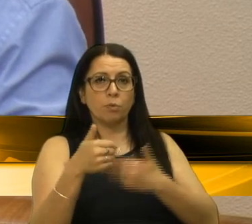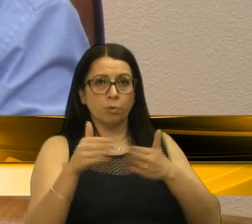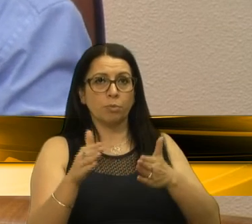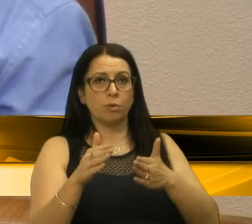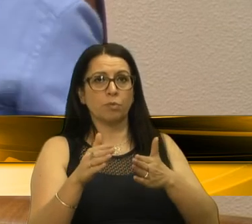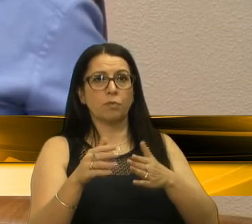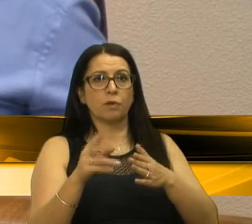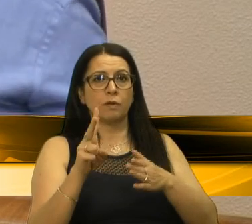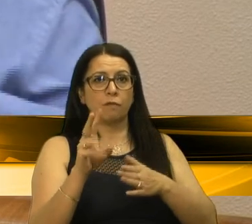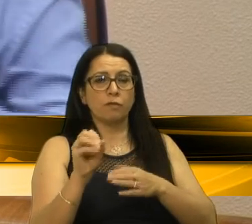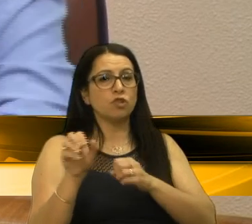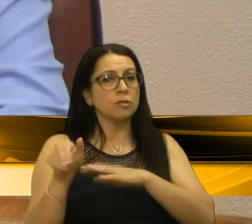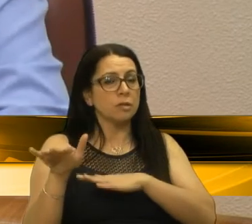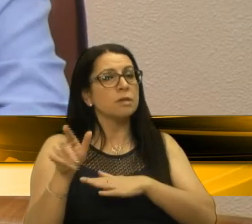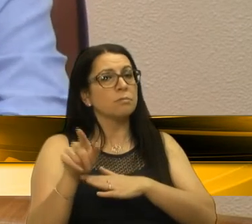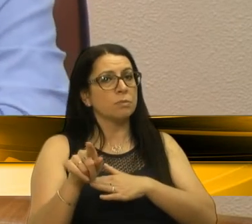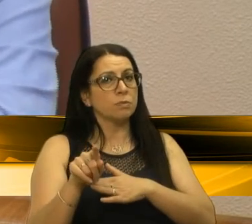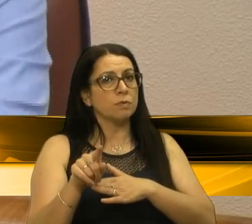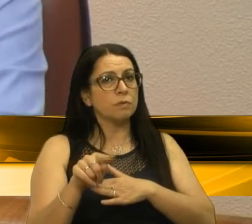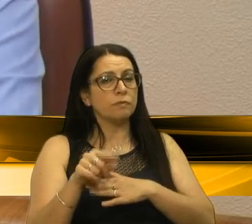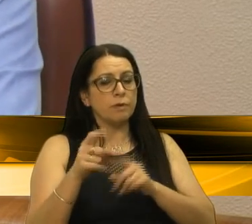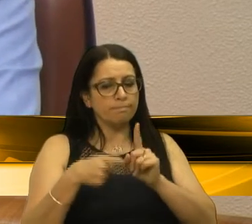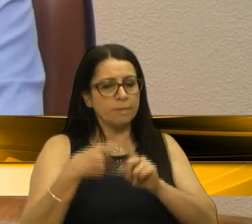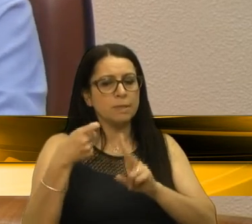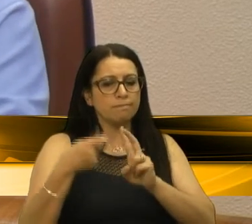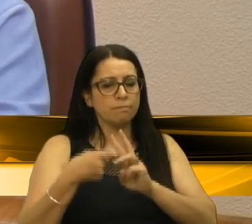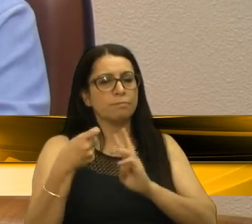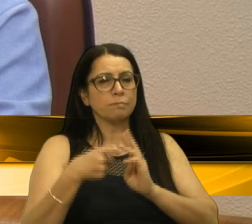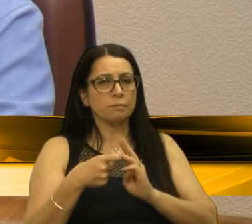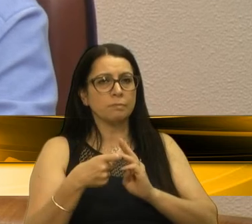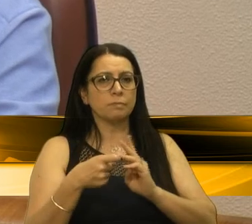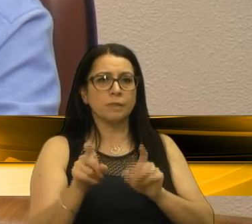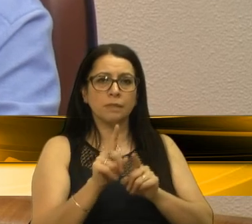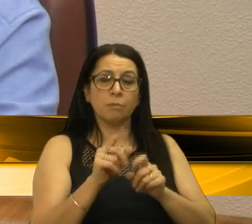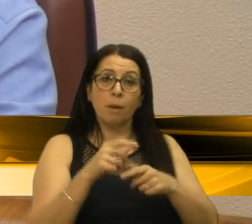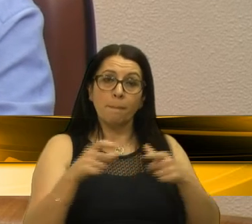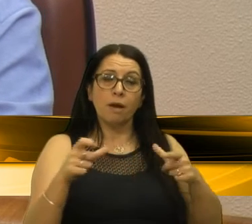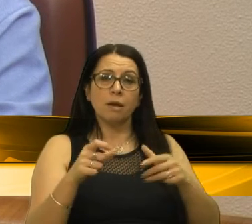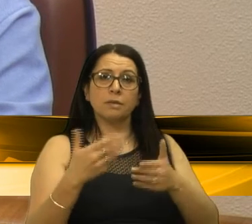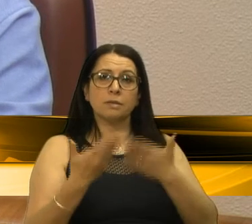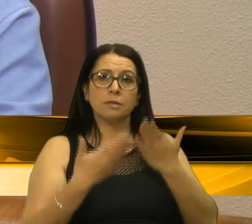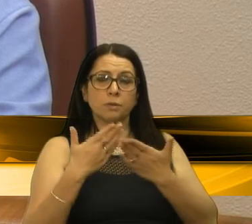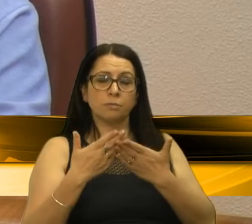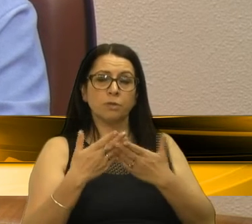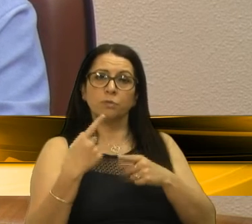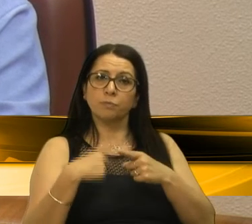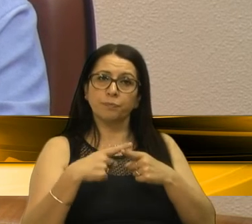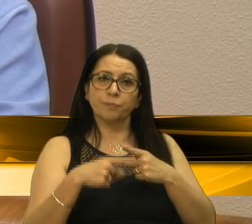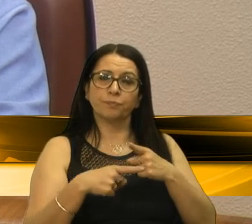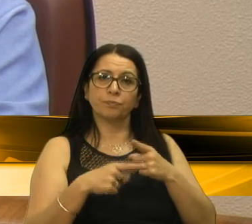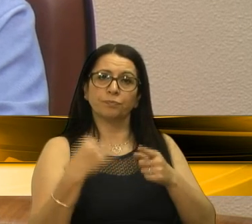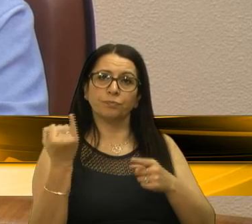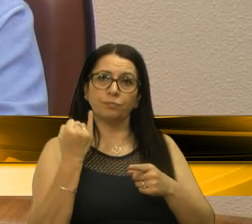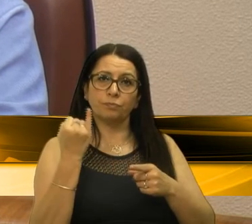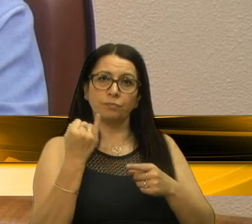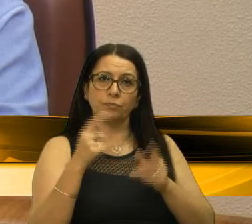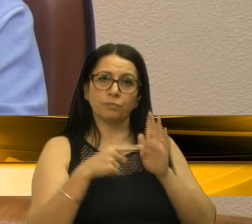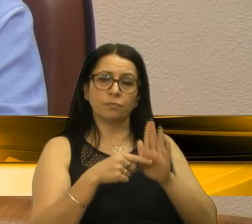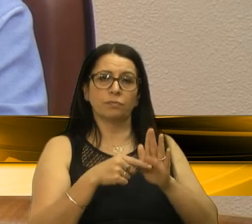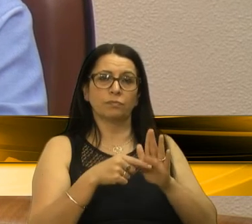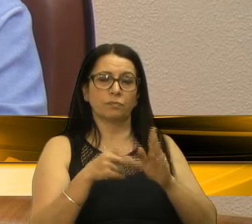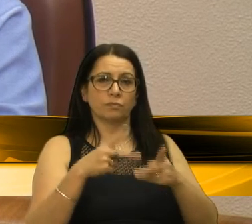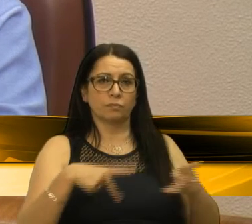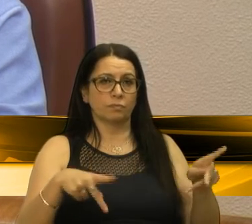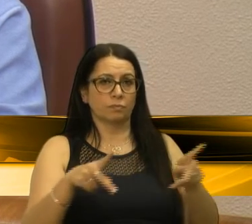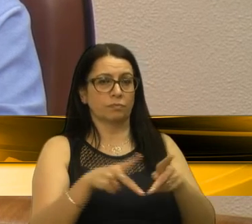setembro, ela foi a cada mês, aumentando seu número de atendimento, até porque A importância de frisar a população tinha, às